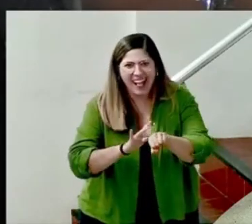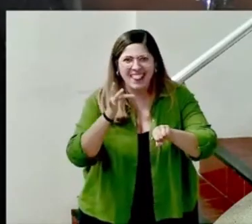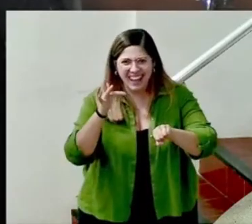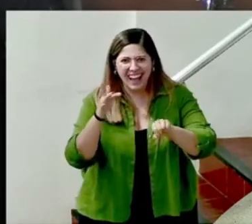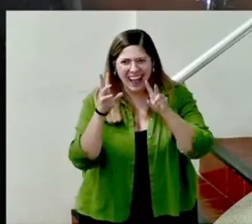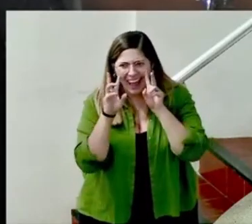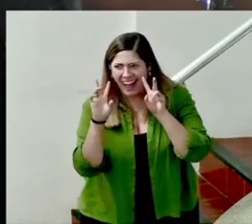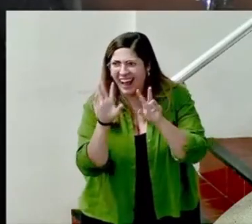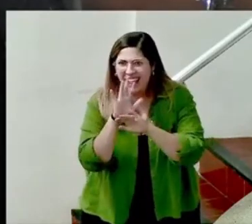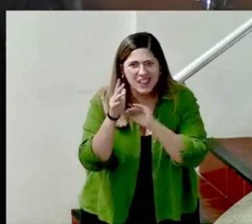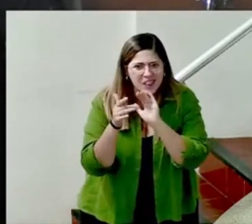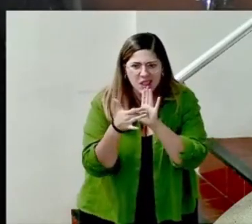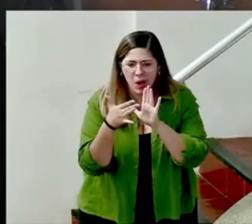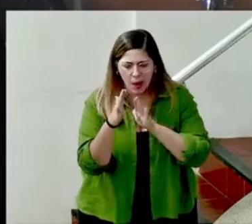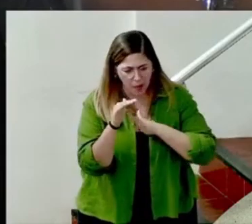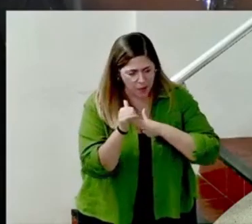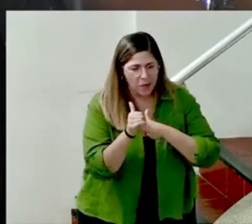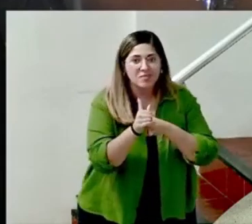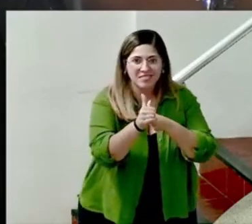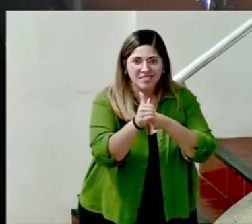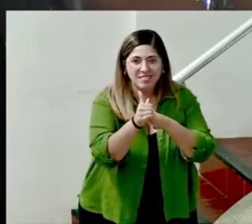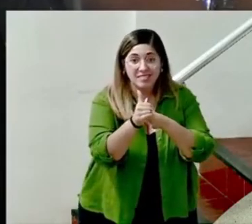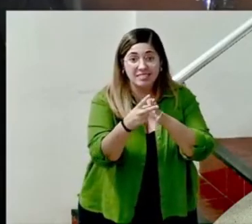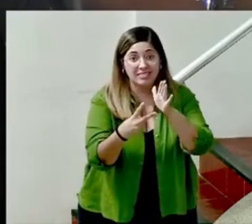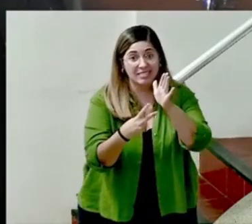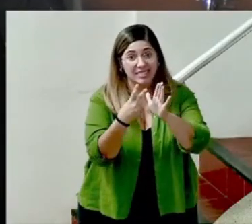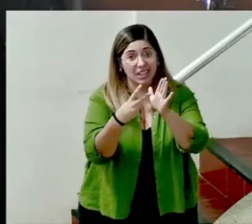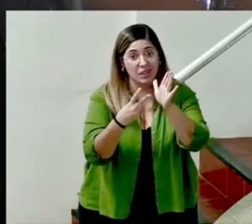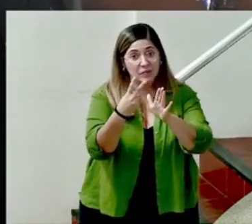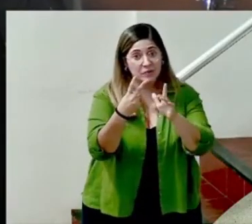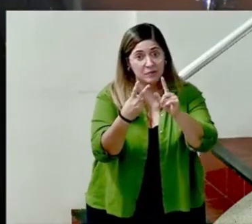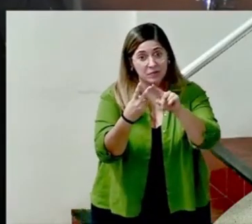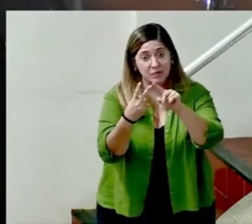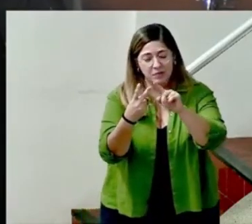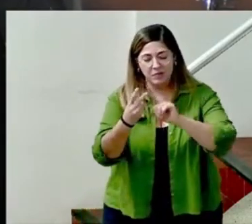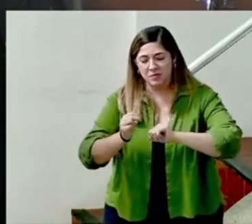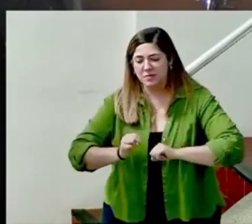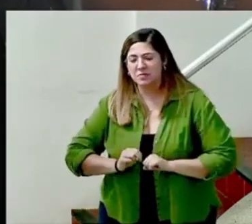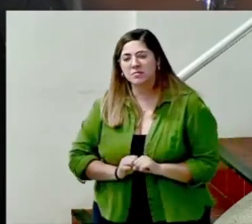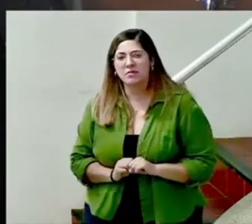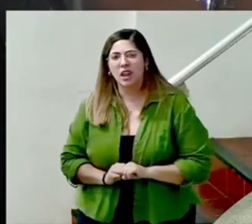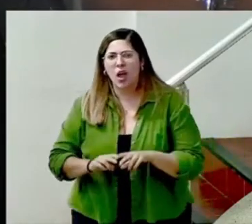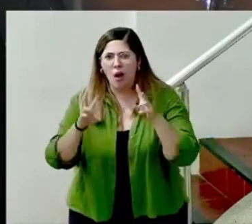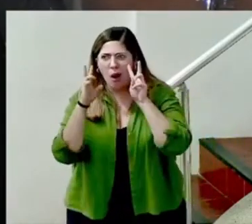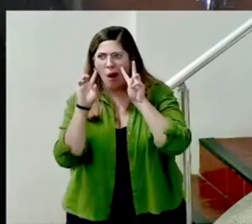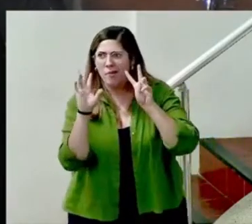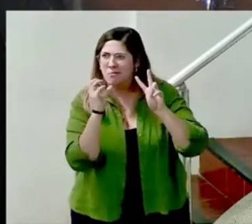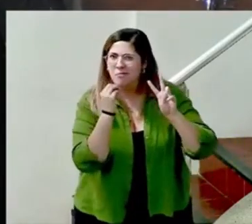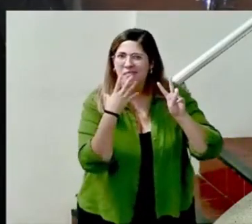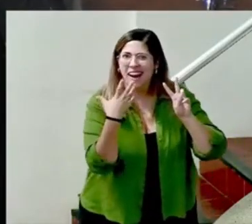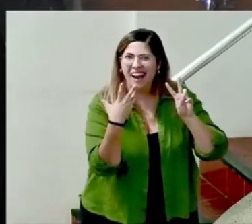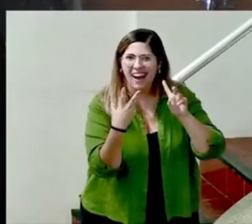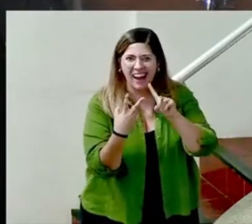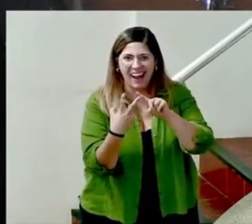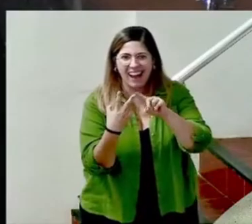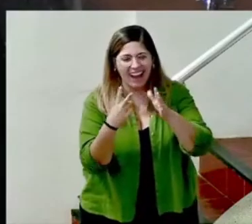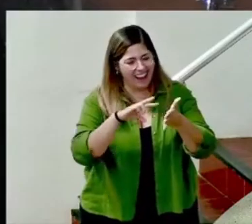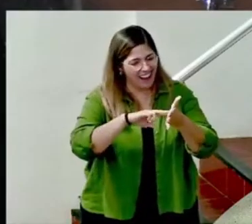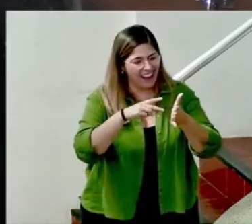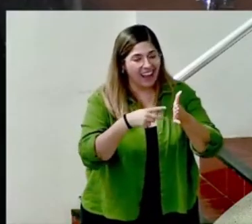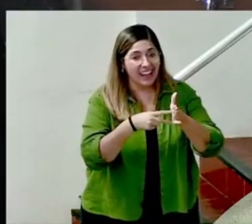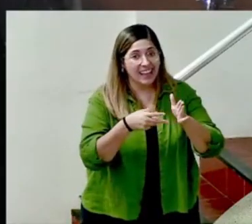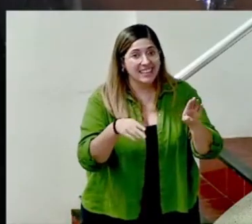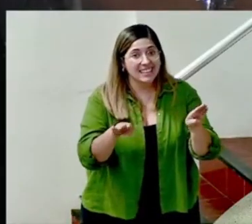as nossas vidas. O segundo sentido deste termo, os olhos bons, é um sentido de generosidade, ou